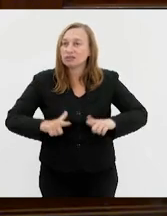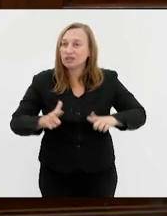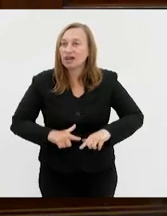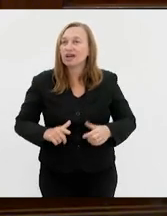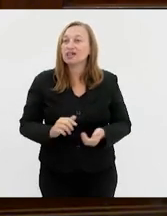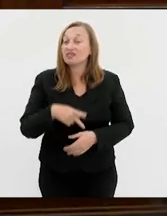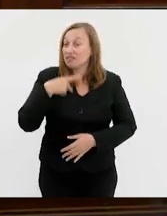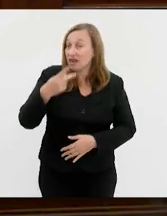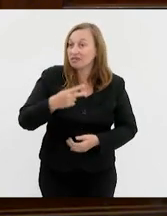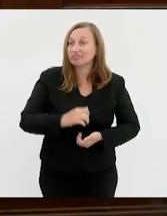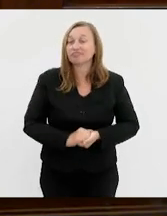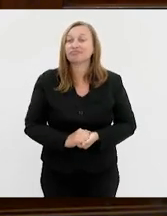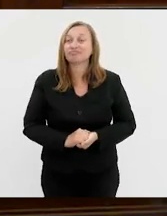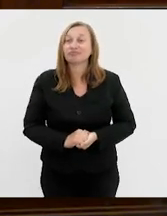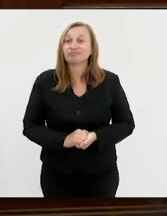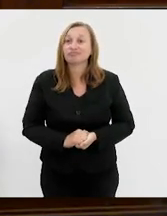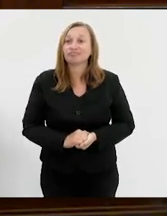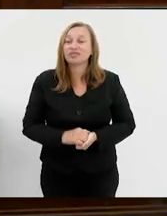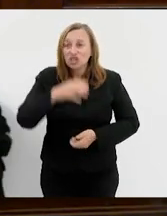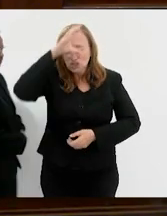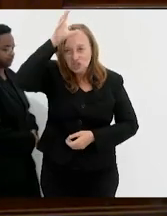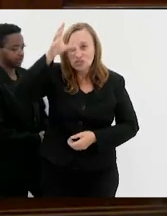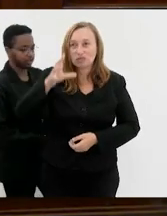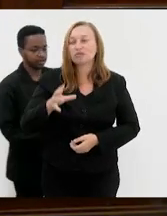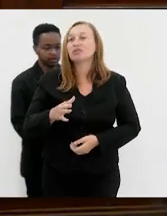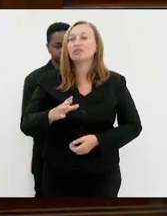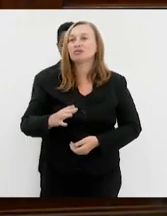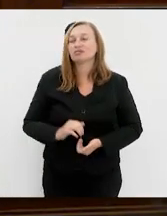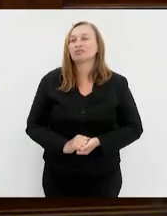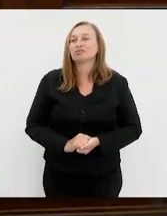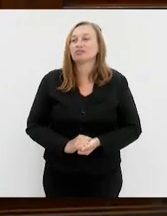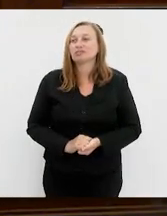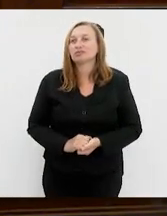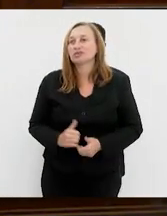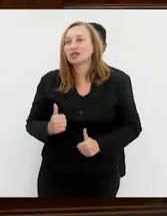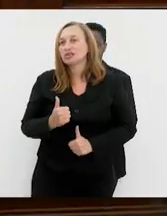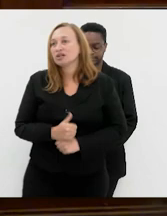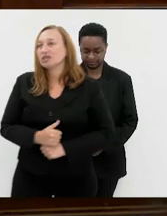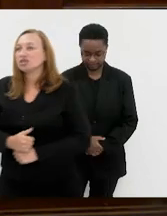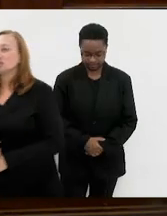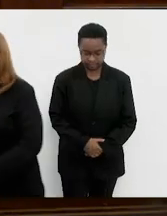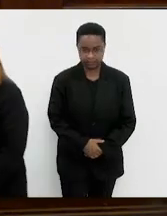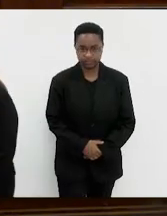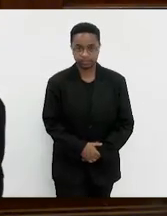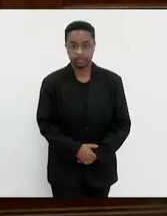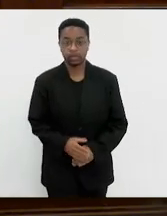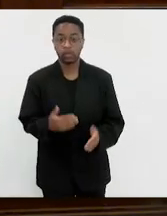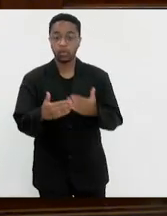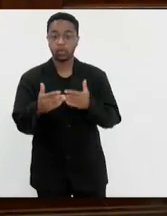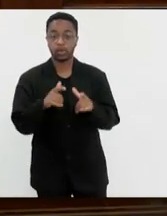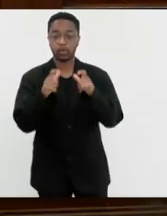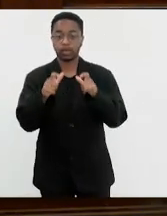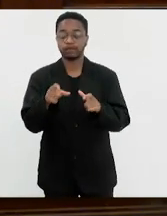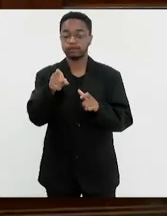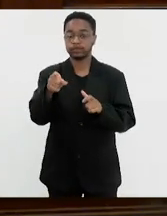dizer, tio Paixão, aonde o senhor estiver,